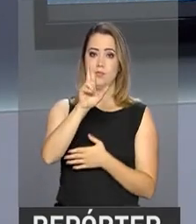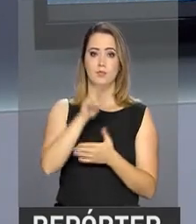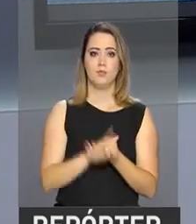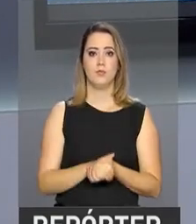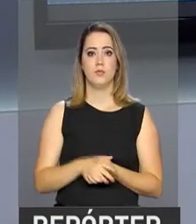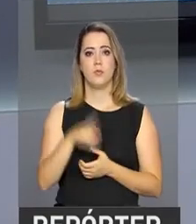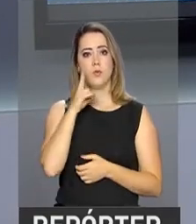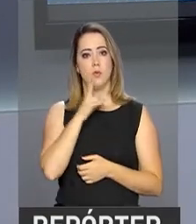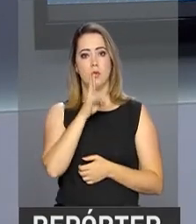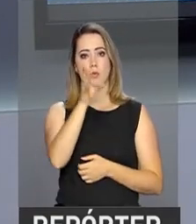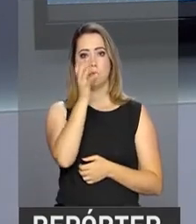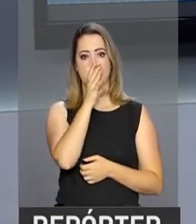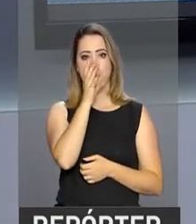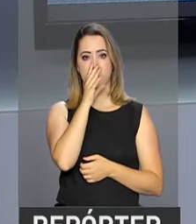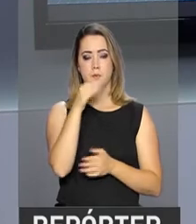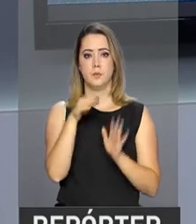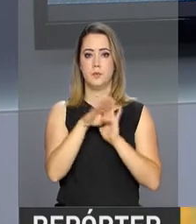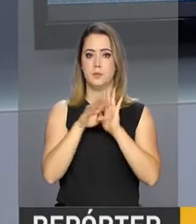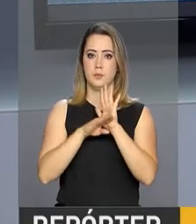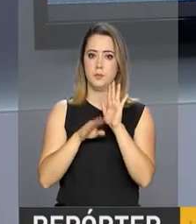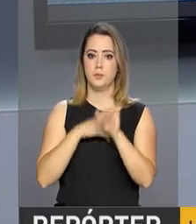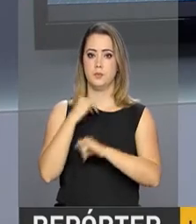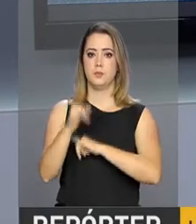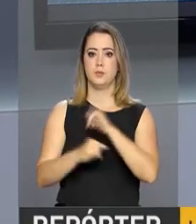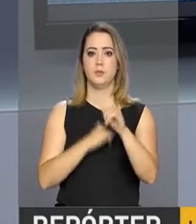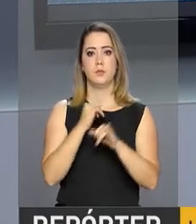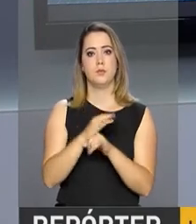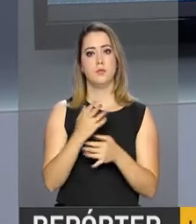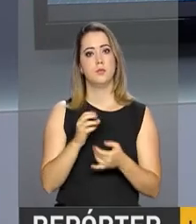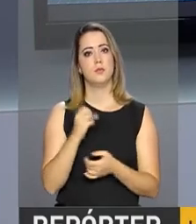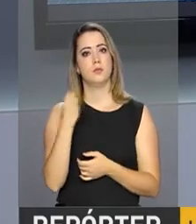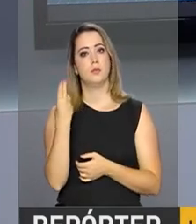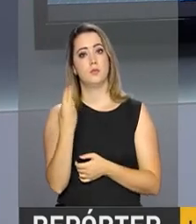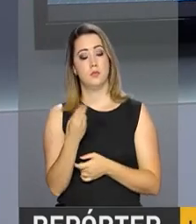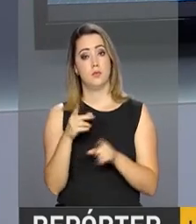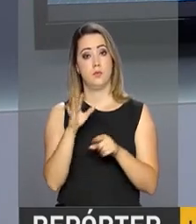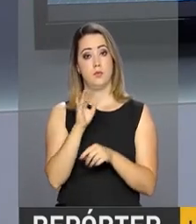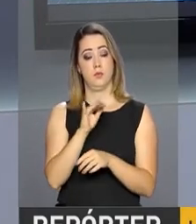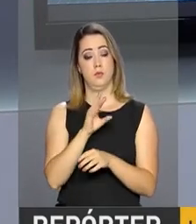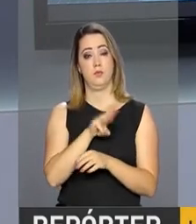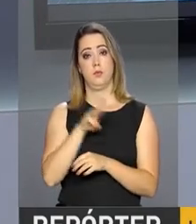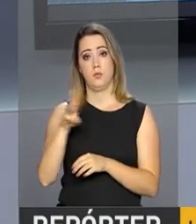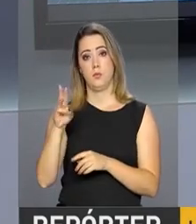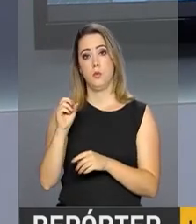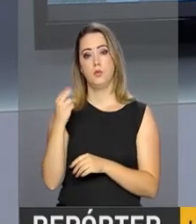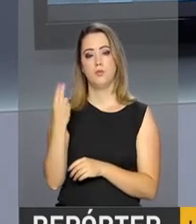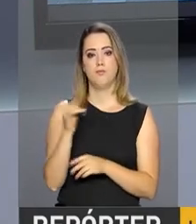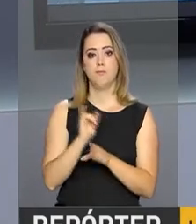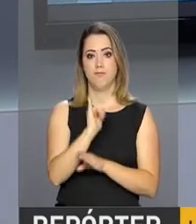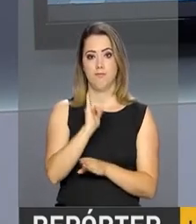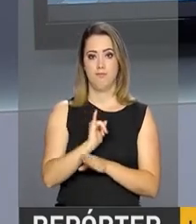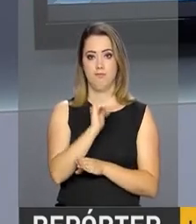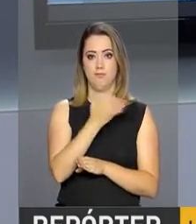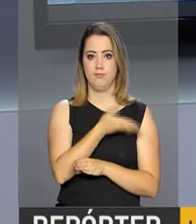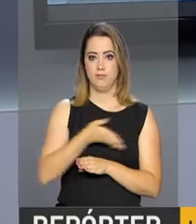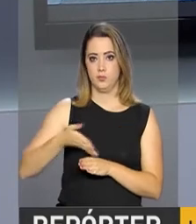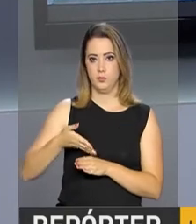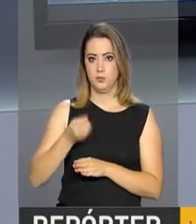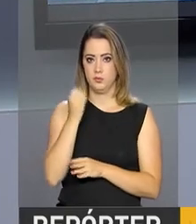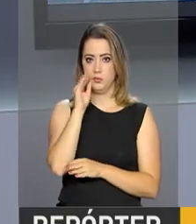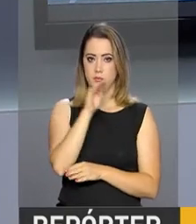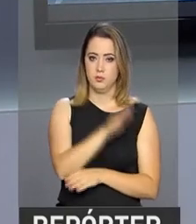repórter nbr você pode acompanhar a nossa programação pela internet no site da nbr ou em nosso canal no youtube